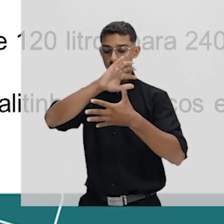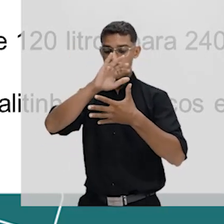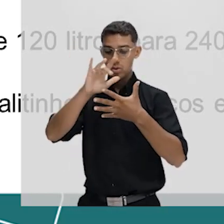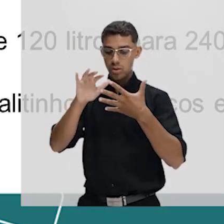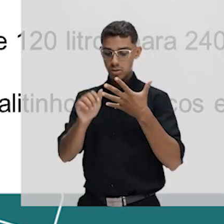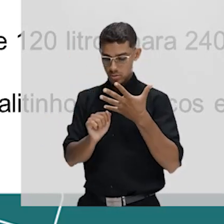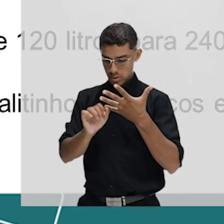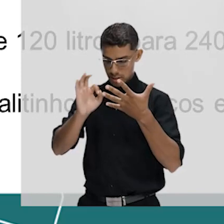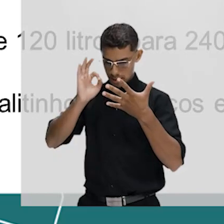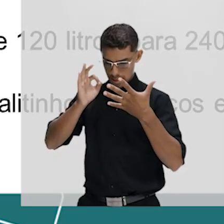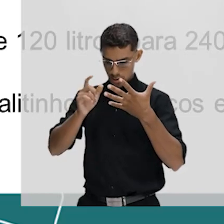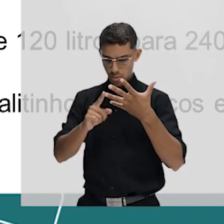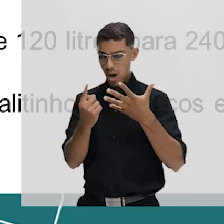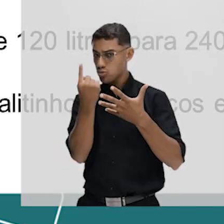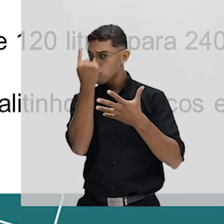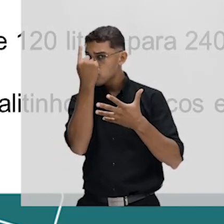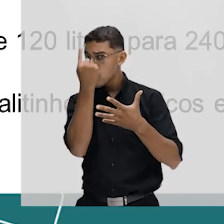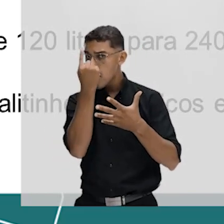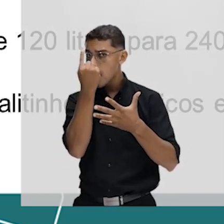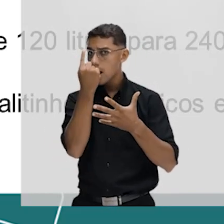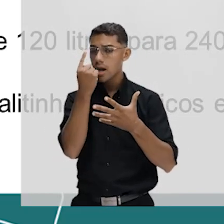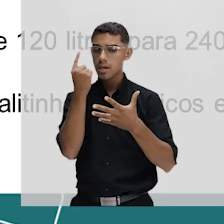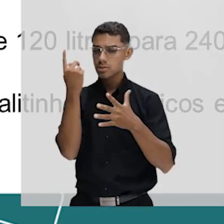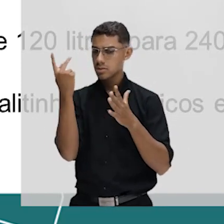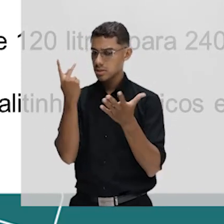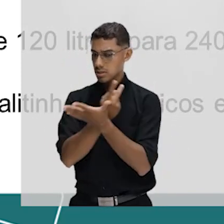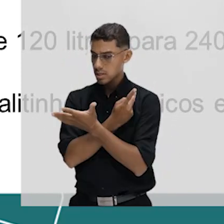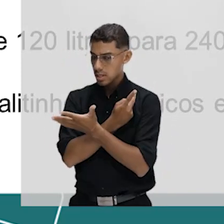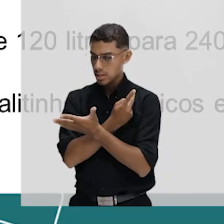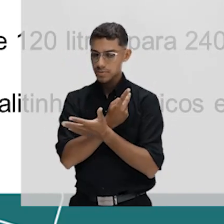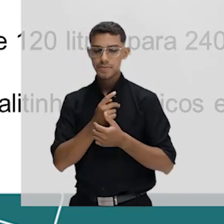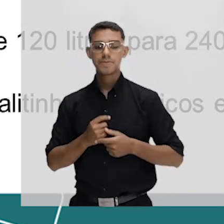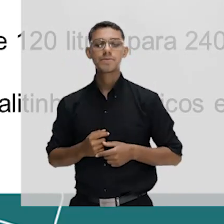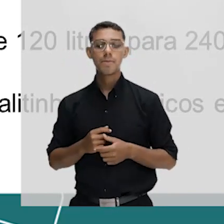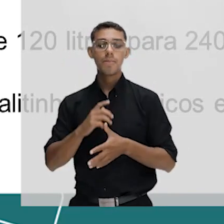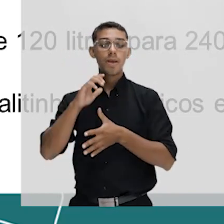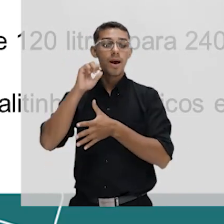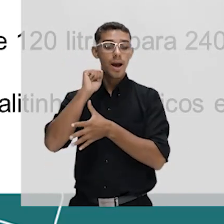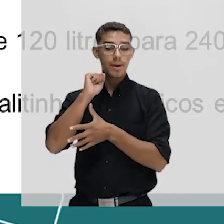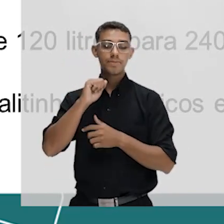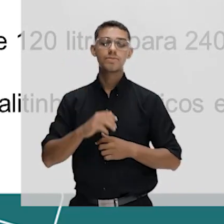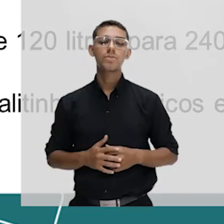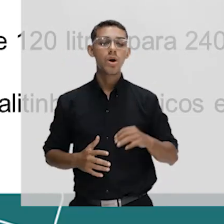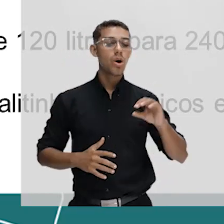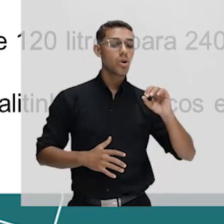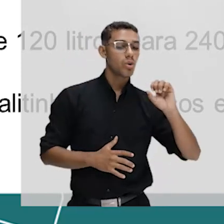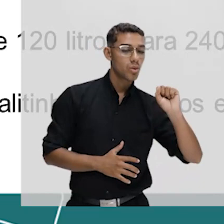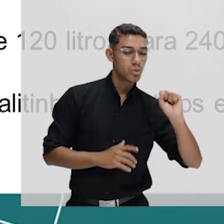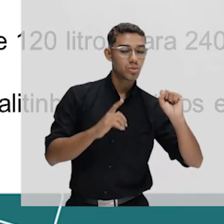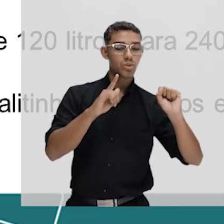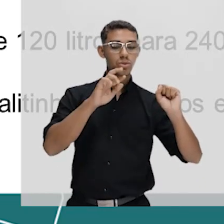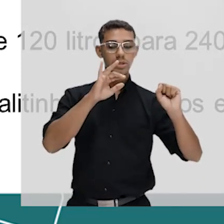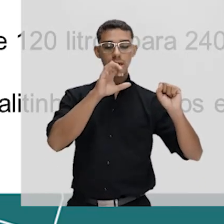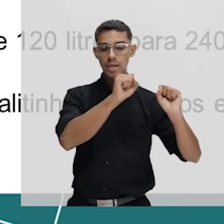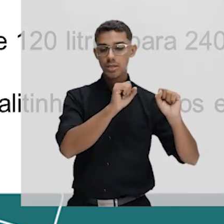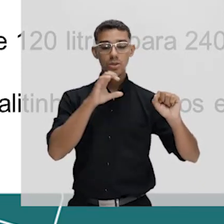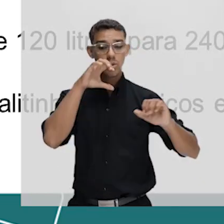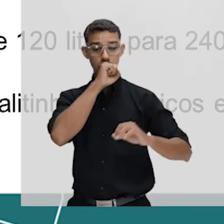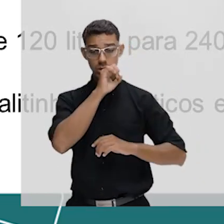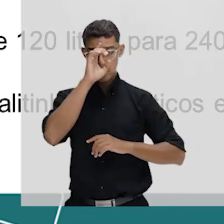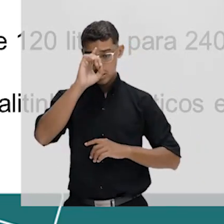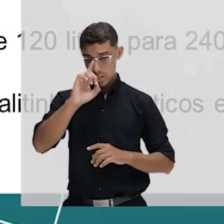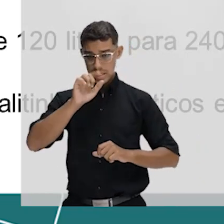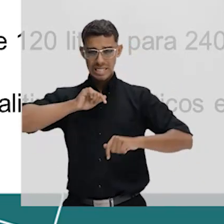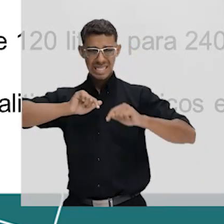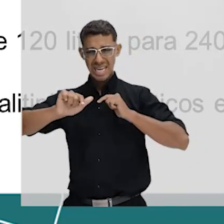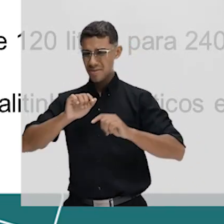Apenas uma não é artigo definido, né? Letra A. Os garis do sábado teriam que dar mais duro para